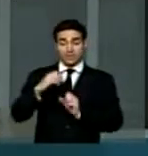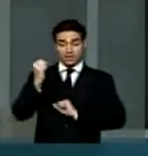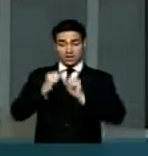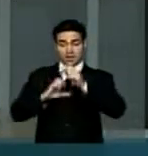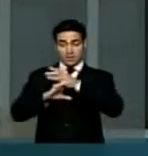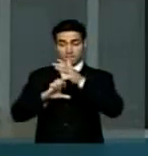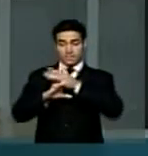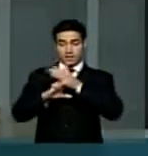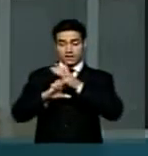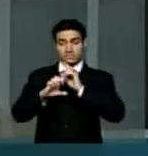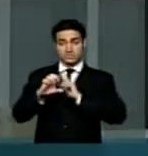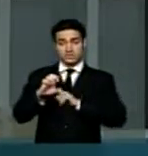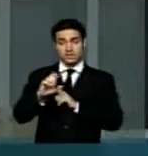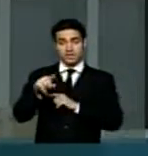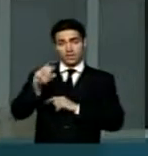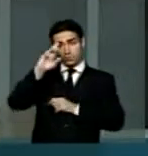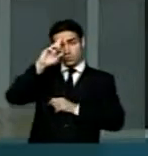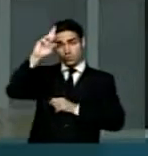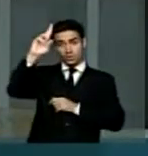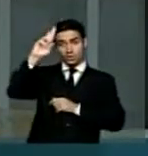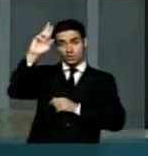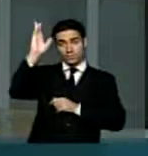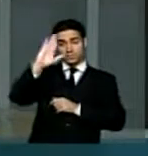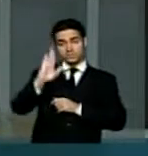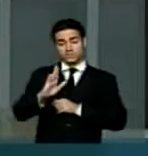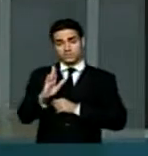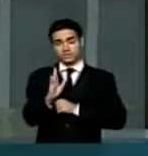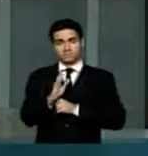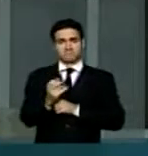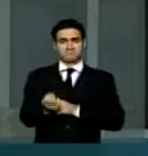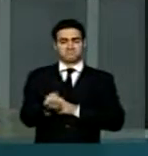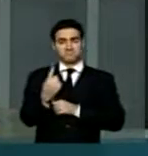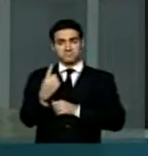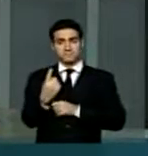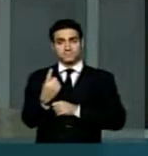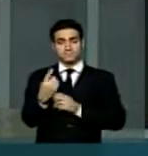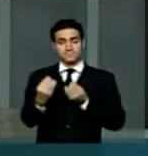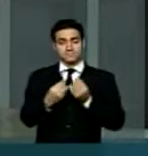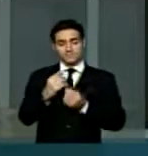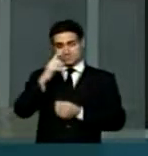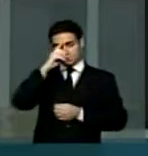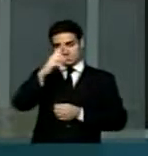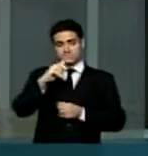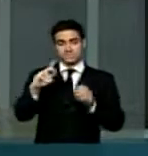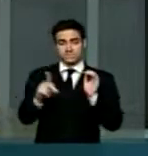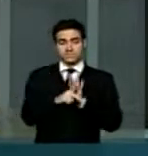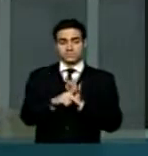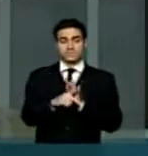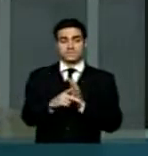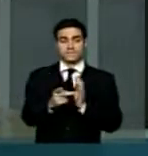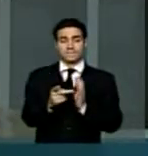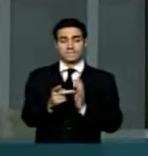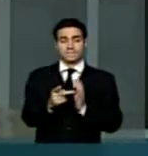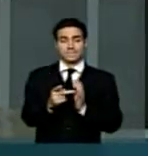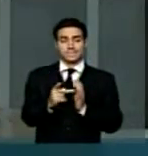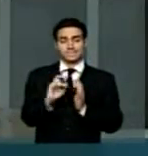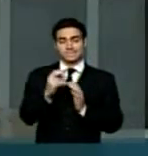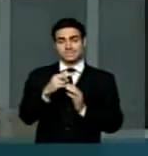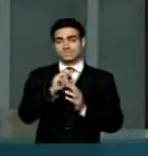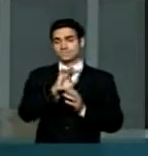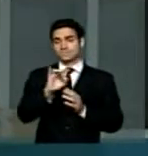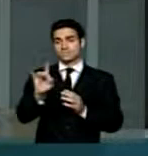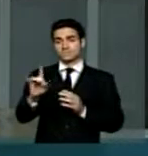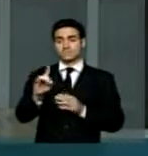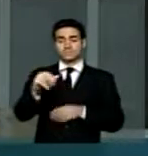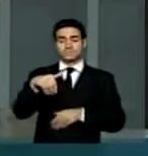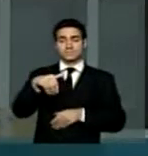uma variável a ser estabelecida para a determinação da própria nominata ou das próprias